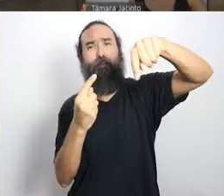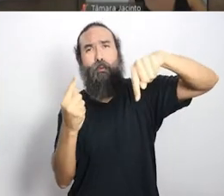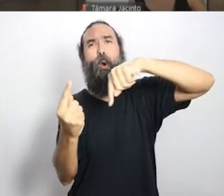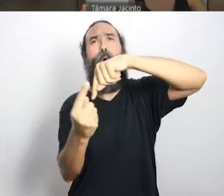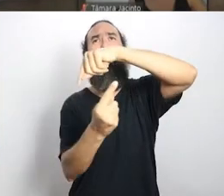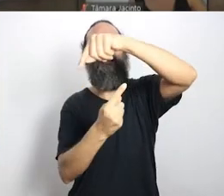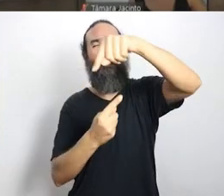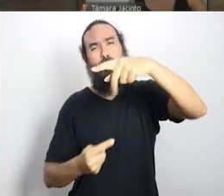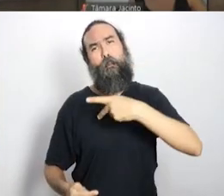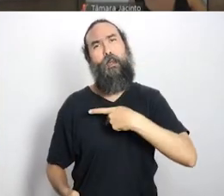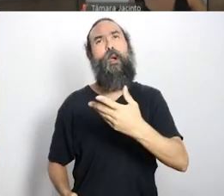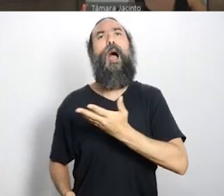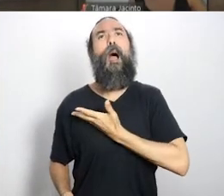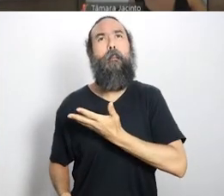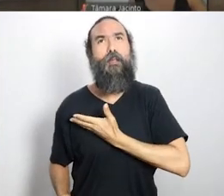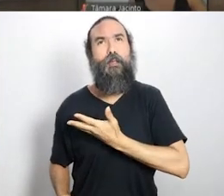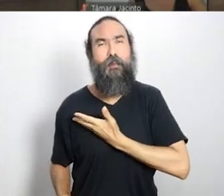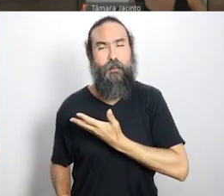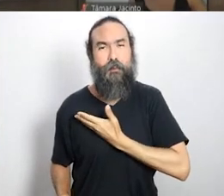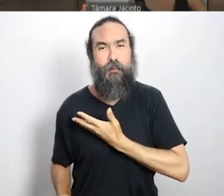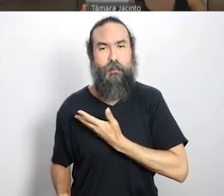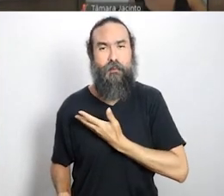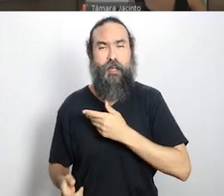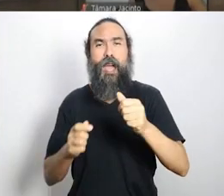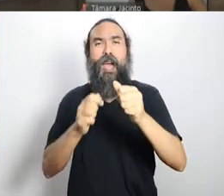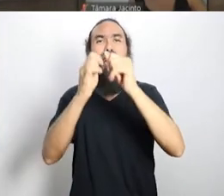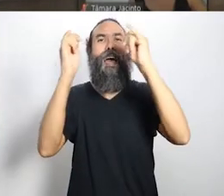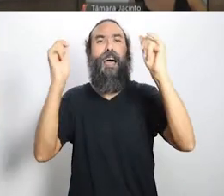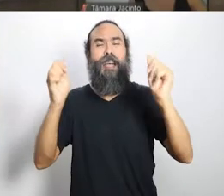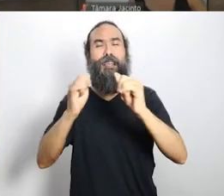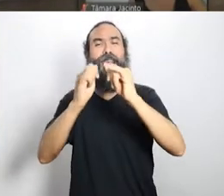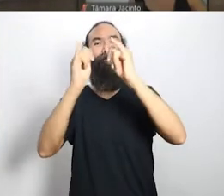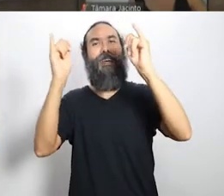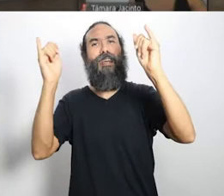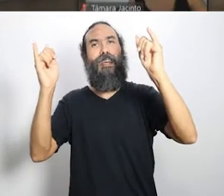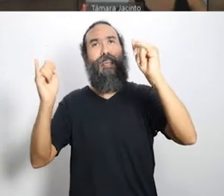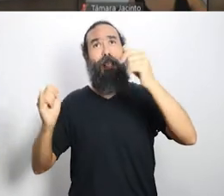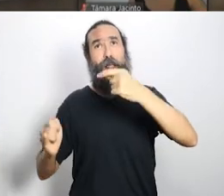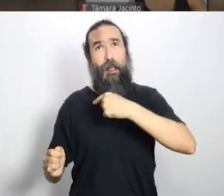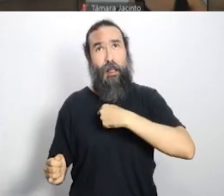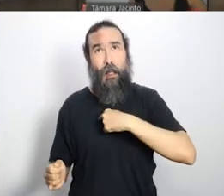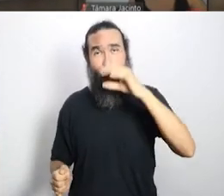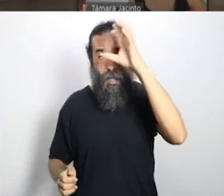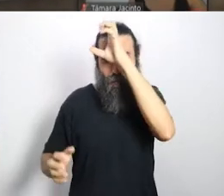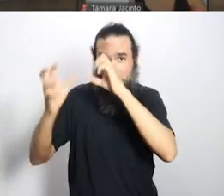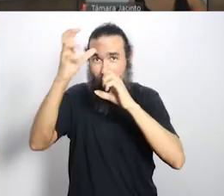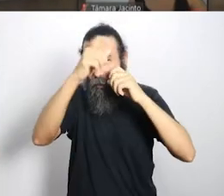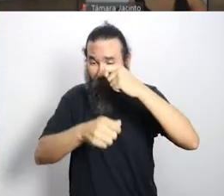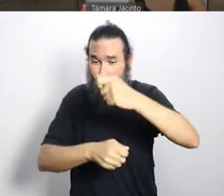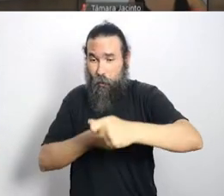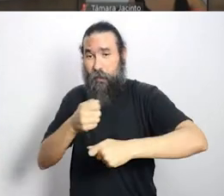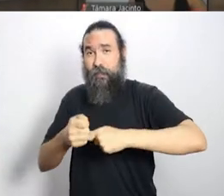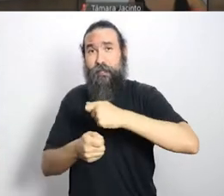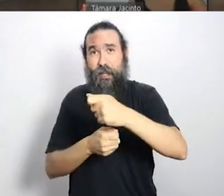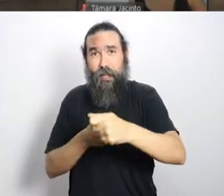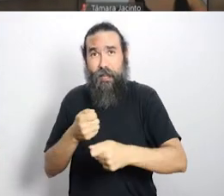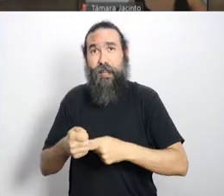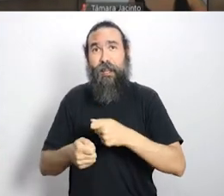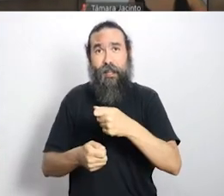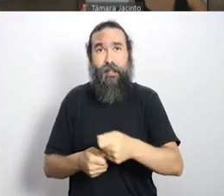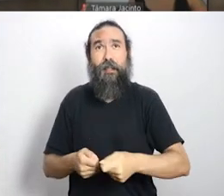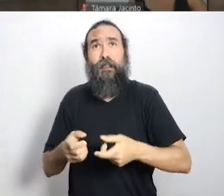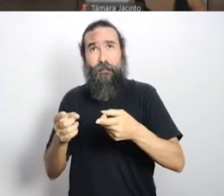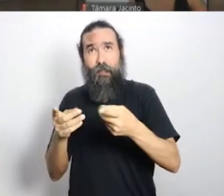meu. Ai, ai. Sou principiante, negociante, vendedor